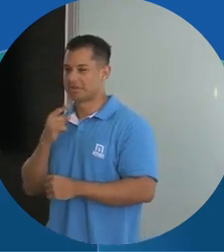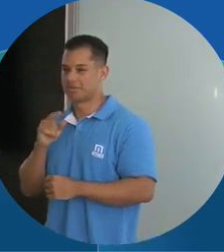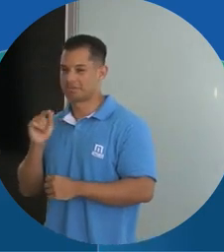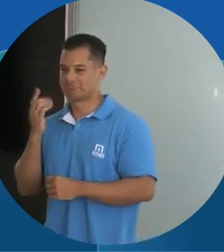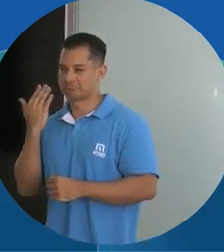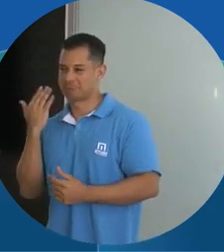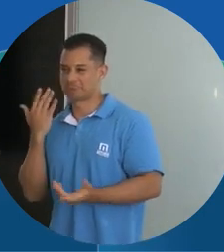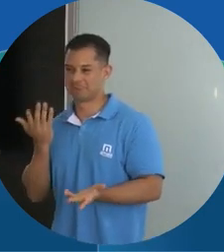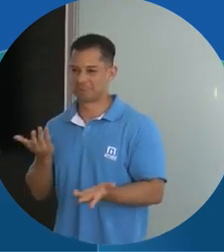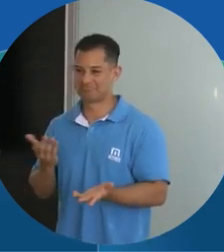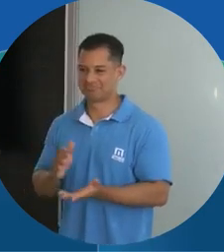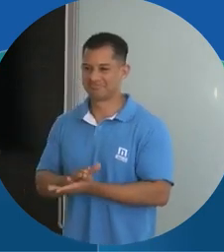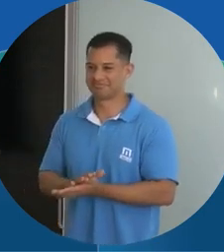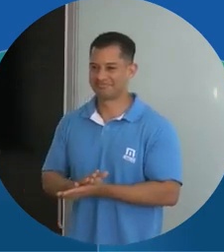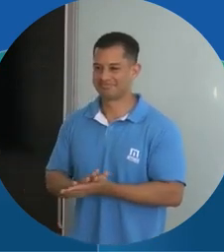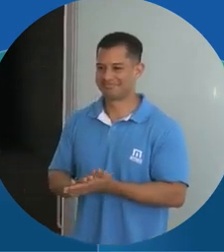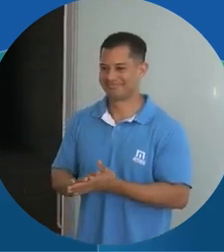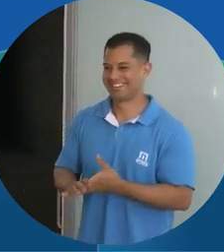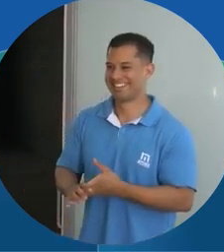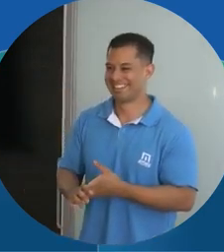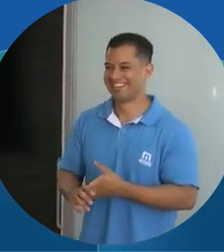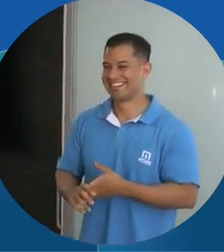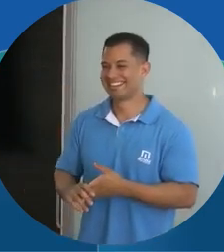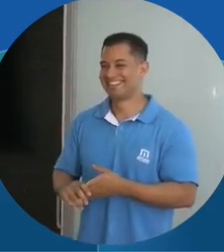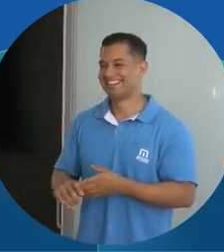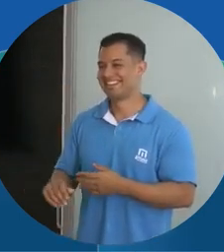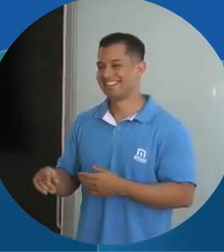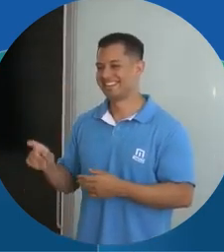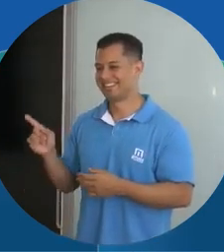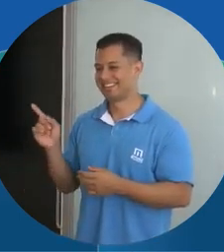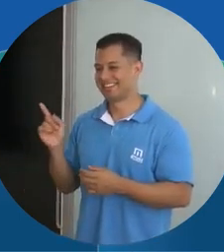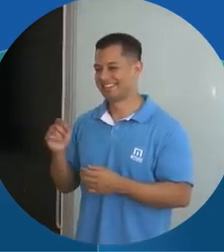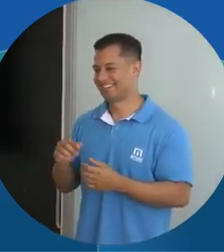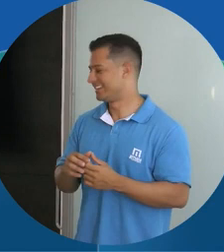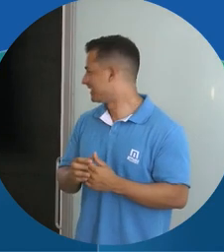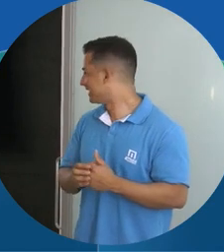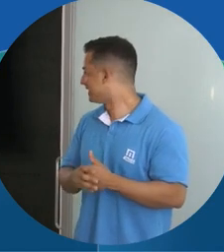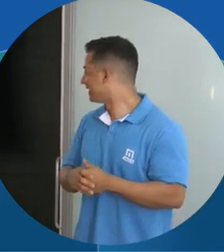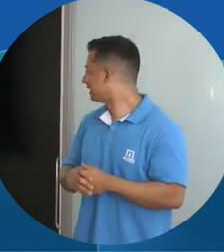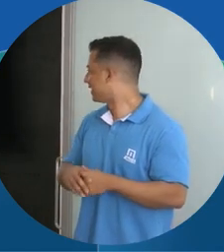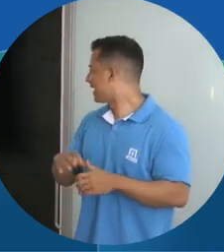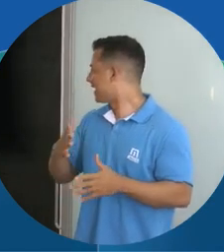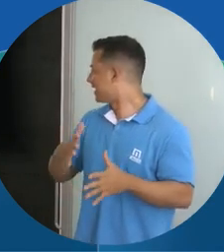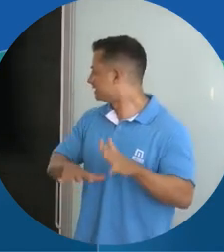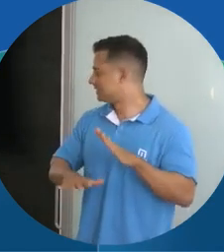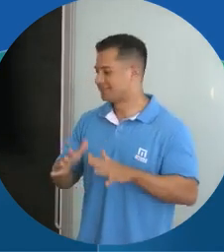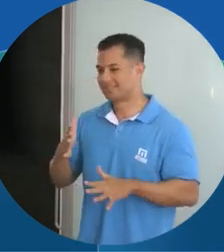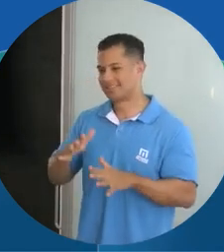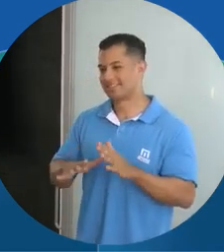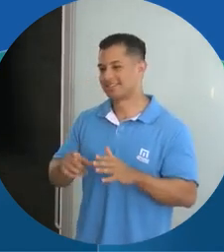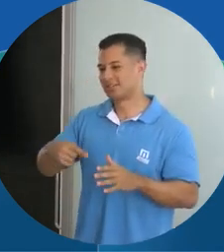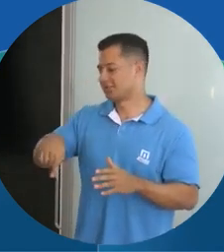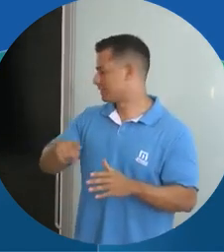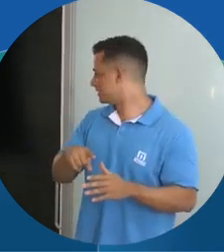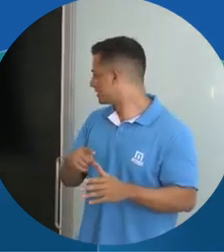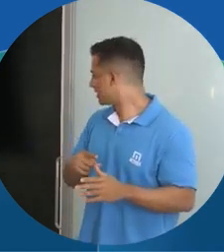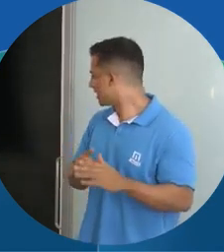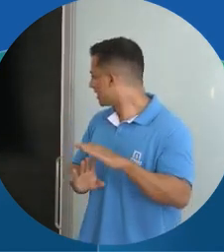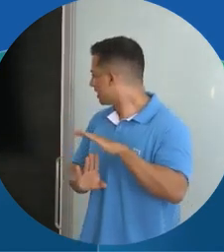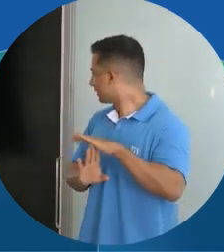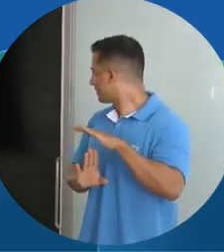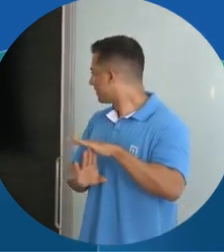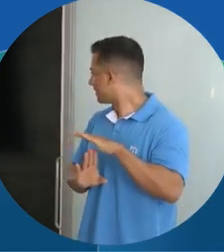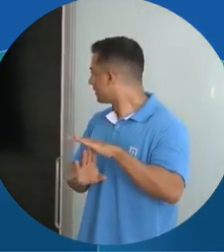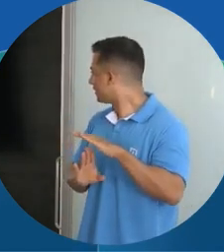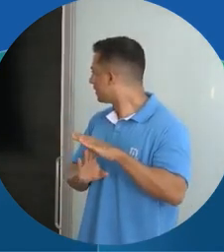ângulos de formação de bielas e do pilar existente. Então, às vezes, a gente está limitado também no espaçamento, não só